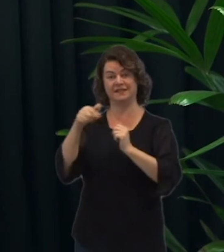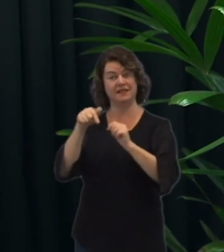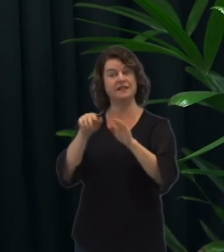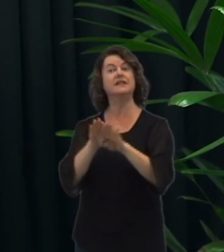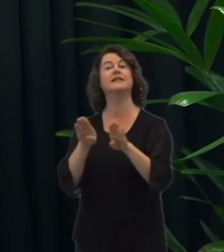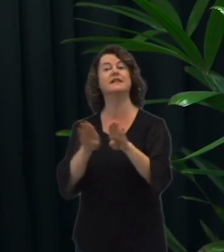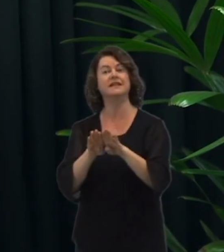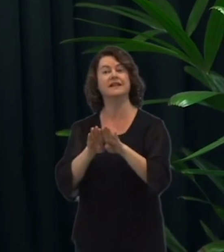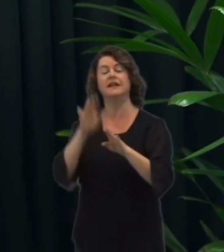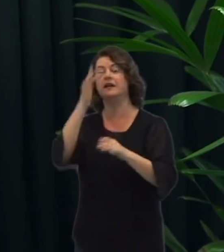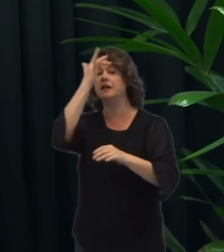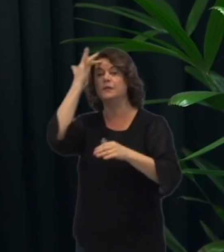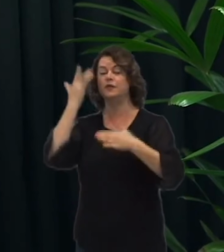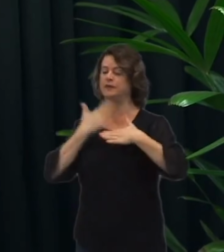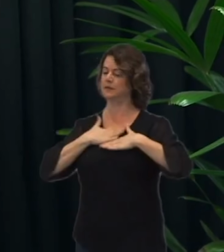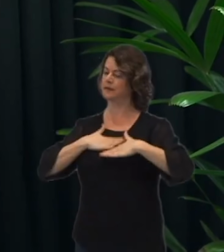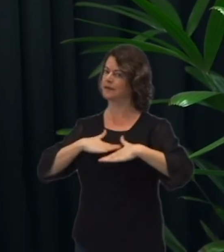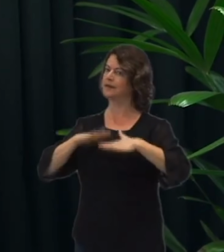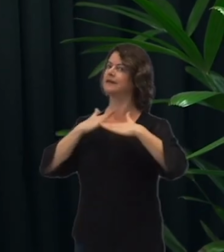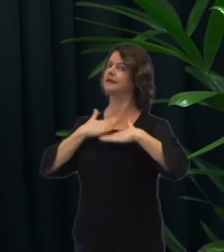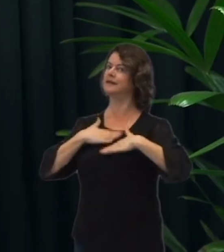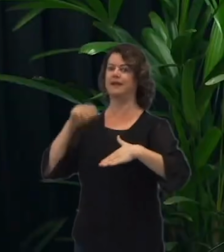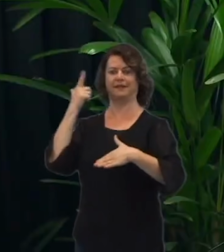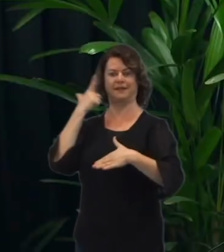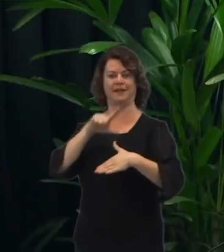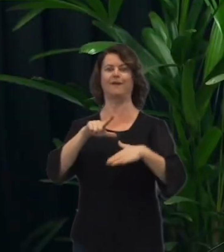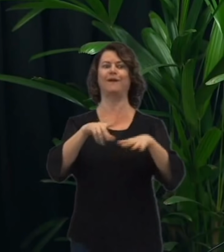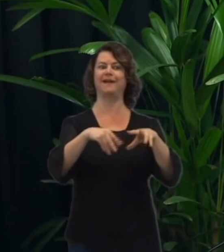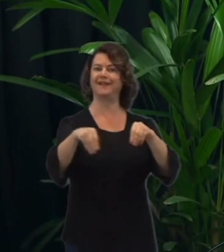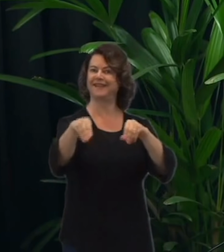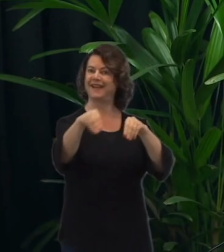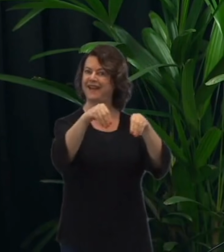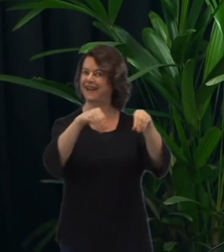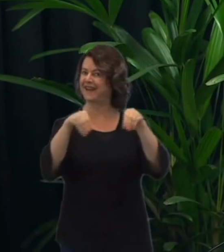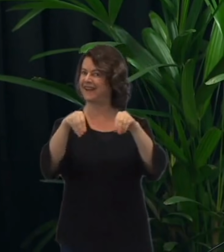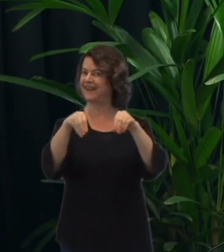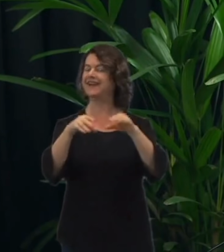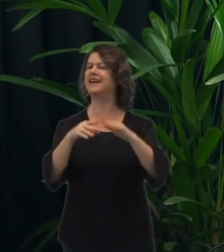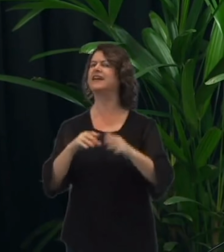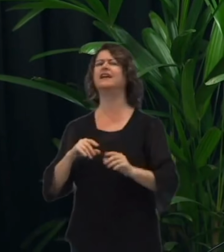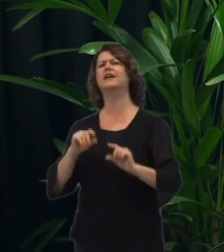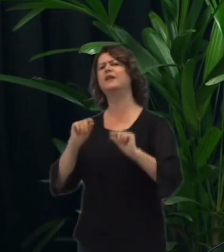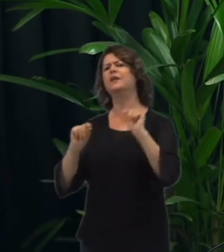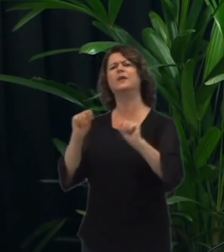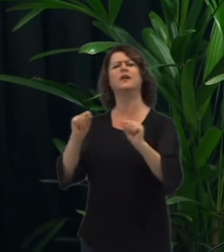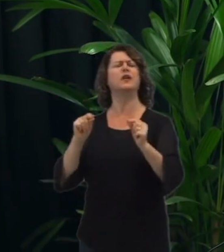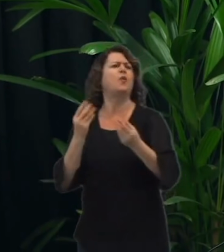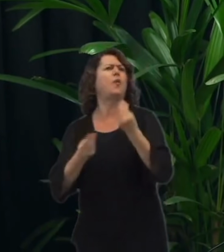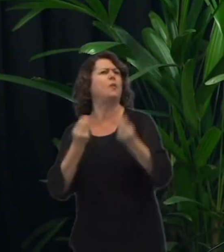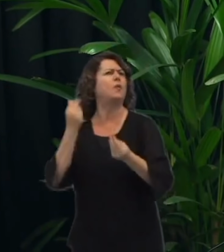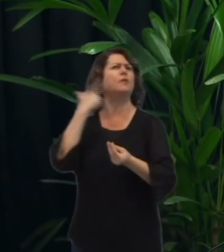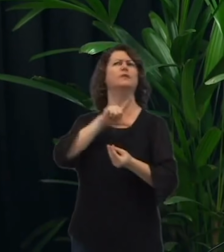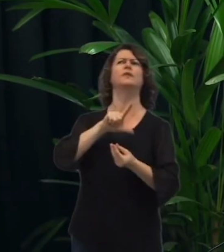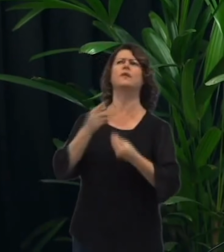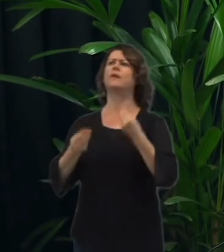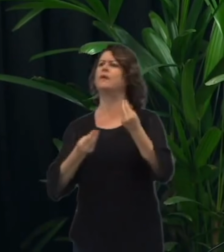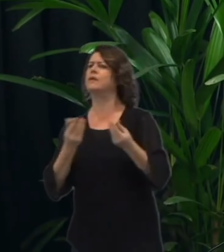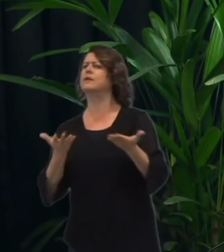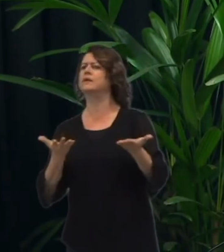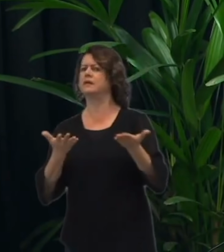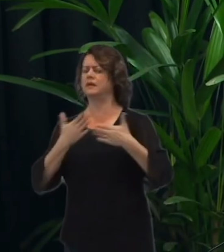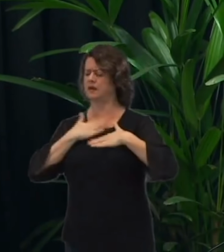isso. Os mansos herdarão a terra. Mas essa mansidão, ela não provém do coração do homem.